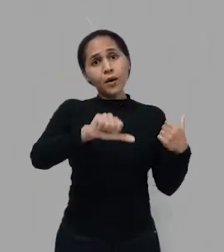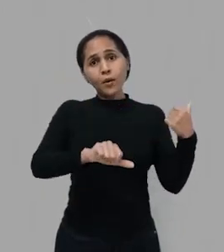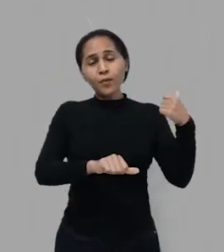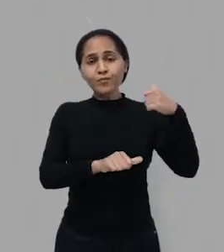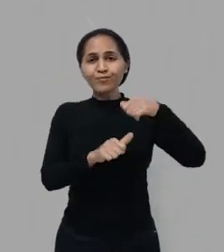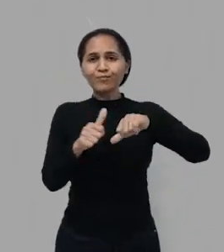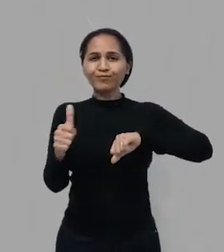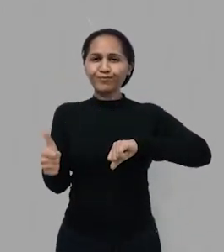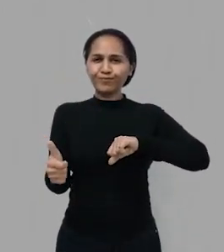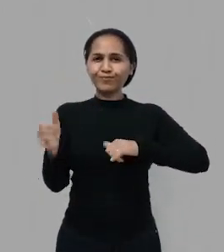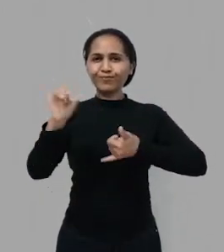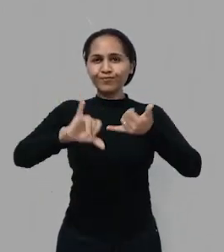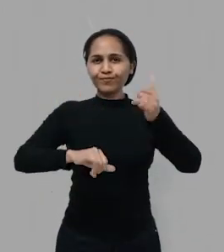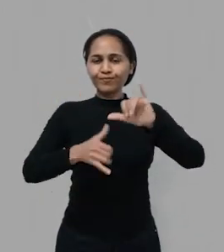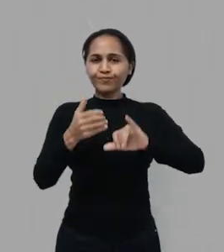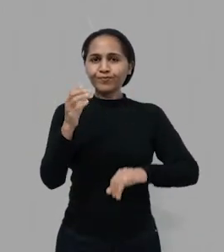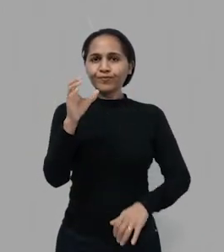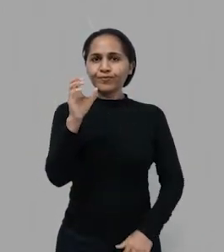química orgânica.